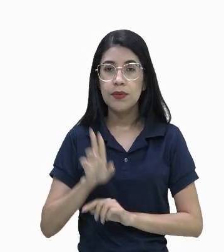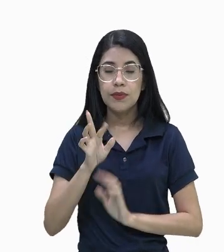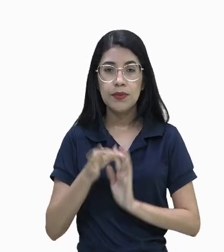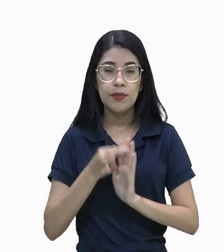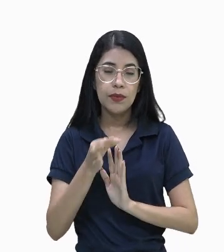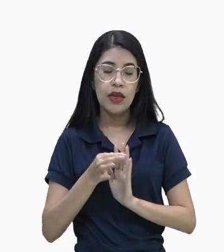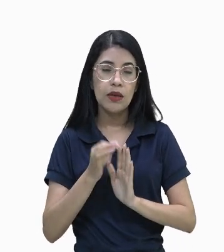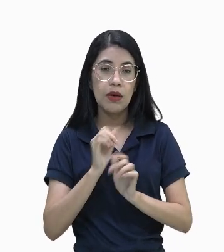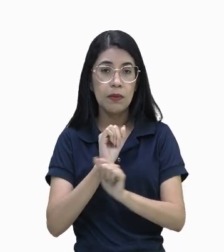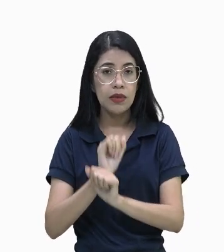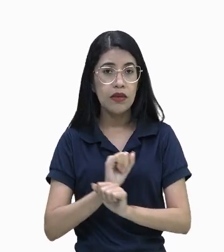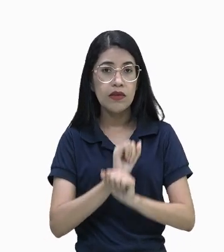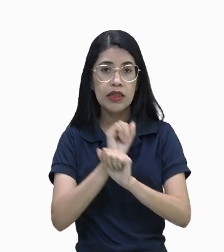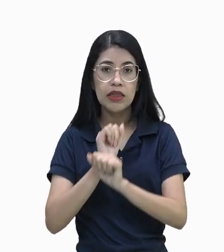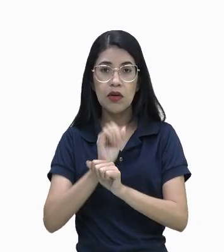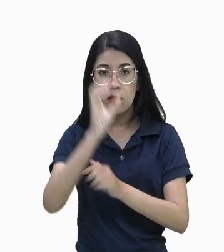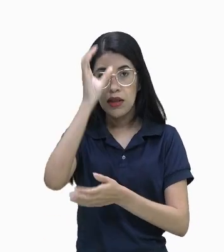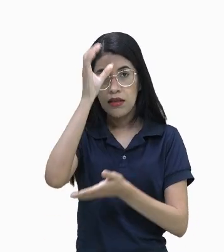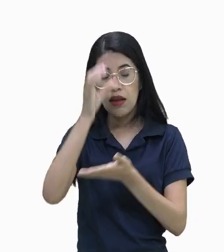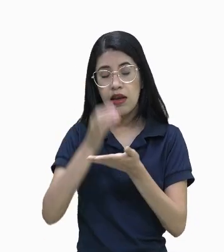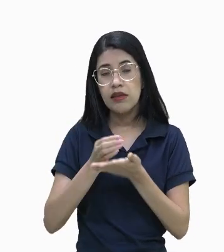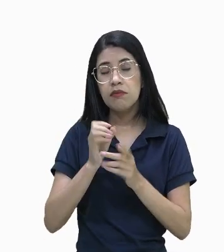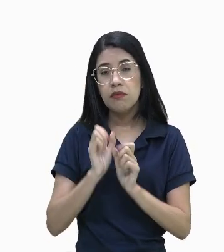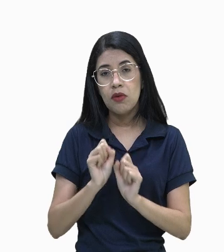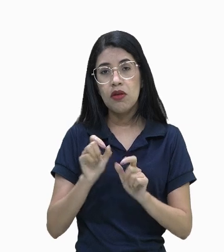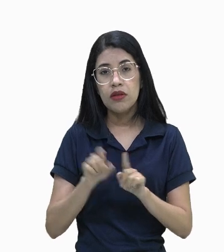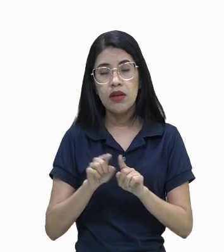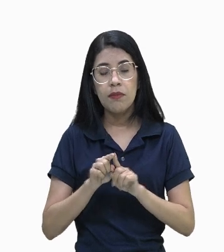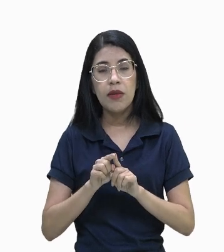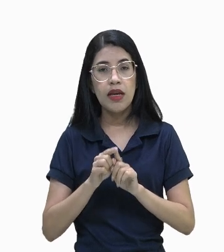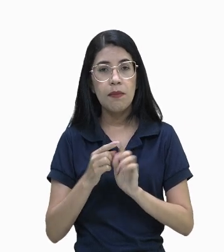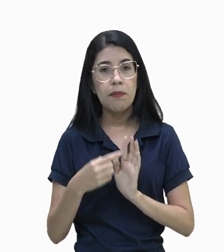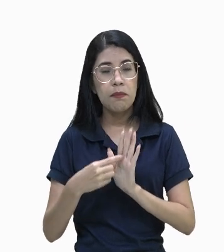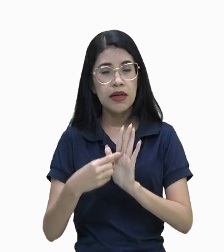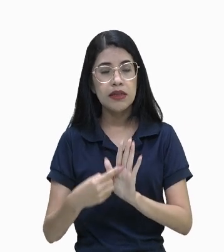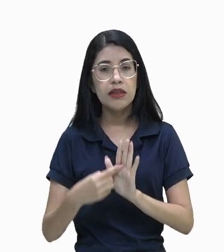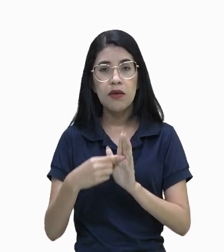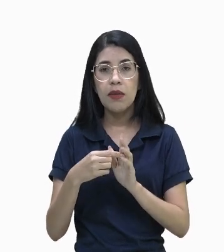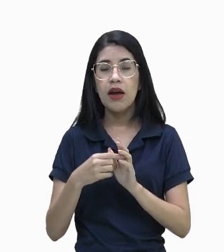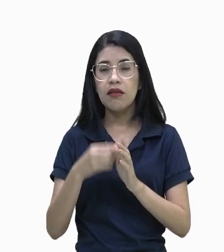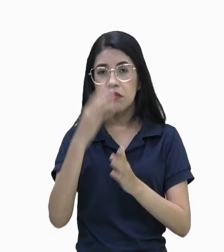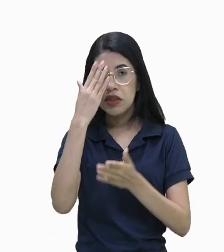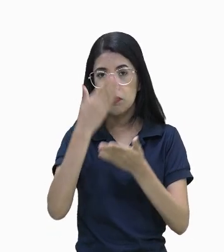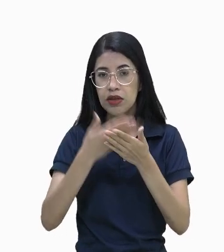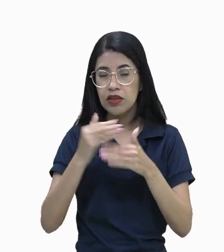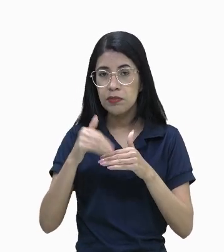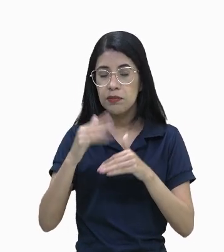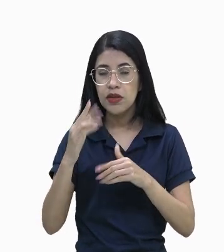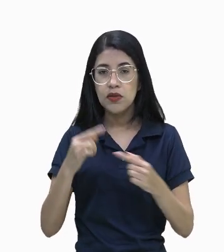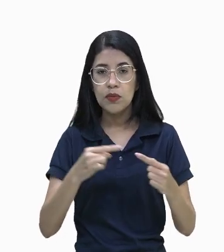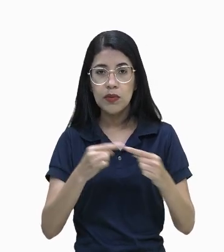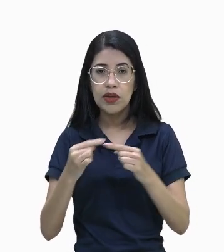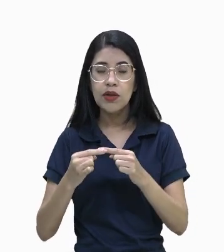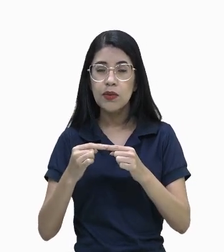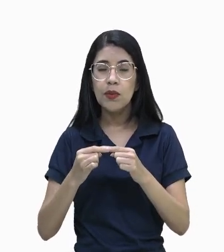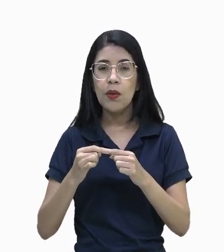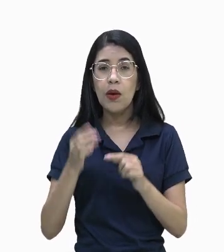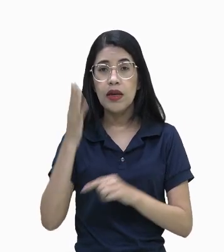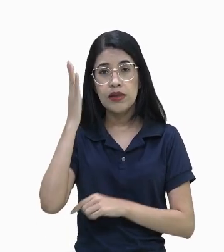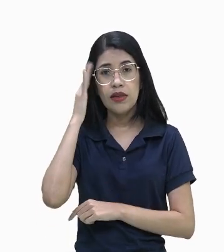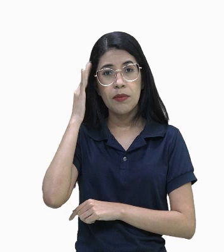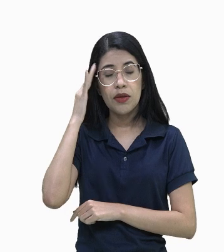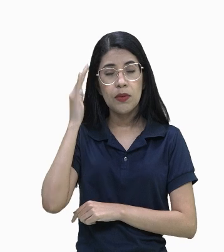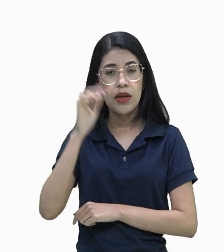de defesa de uma tese, podendo passar maior credibilidade de acordo com a sua autoridade perante a